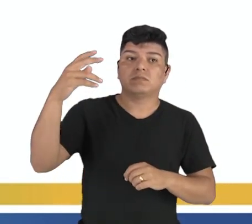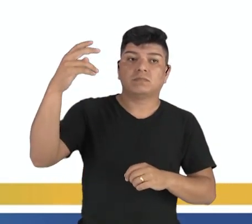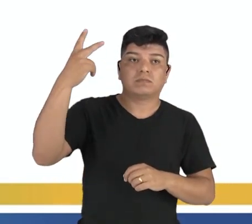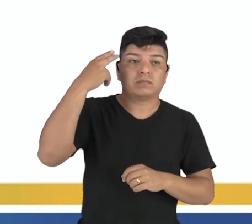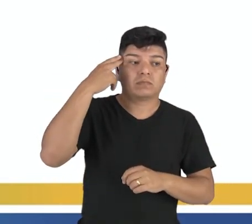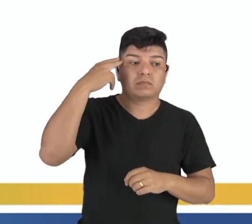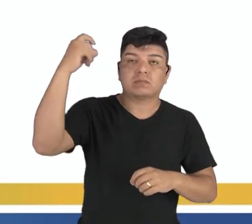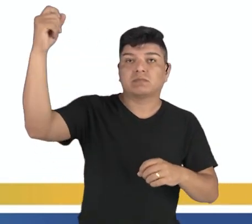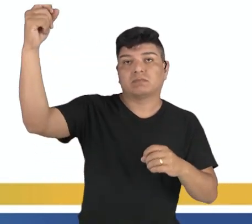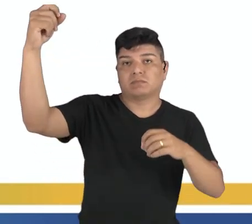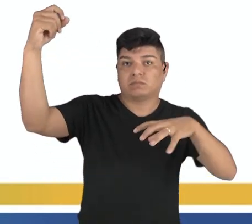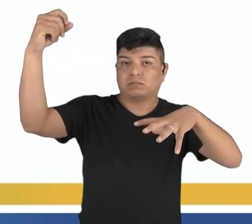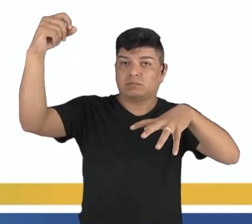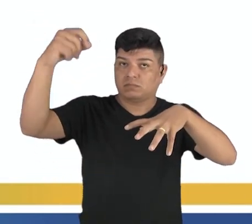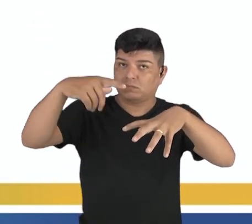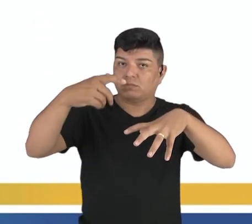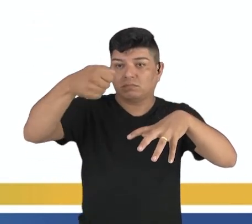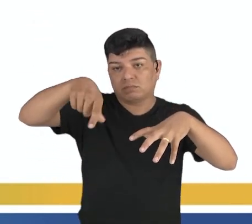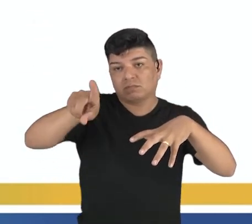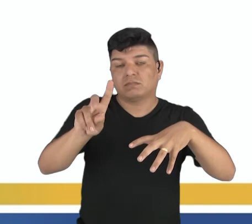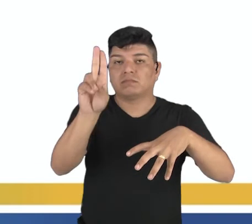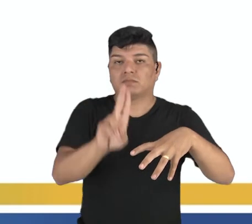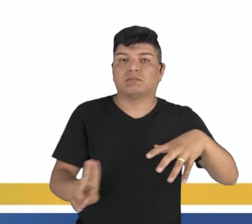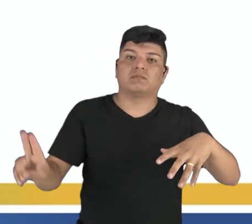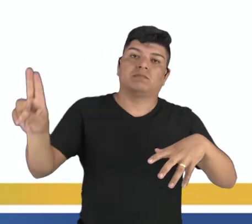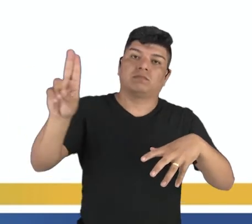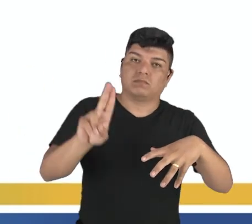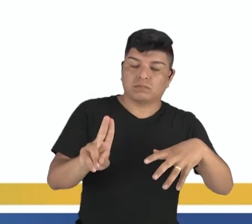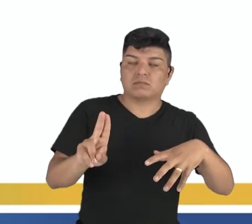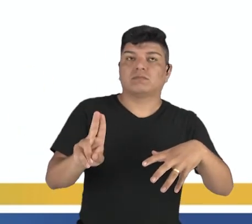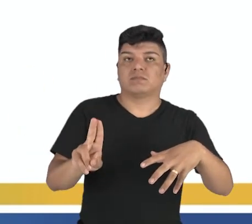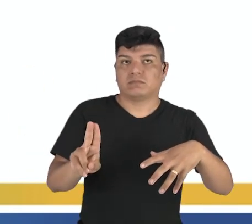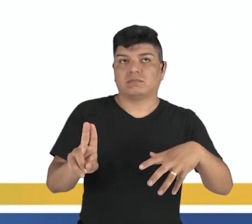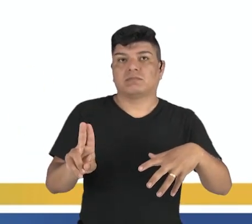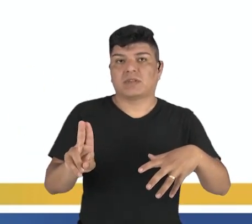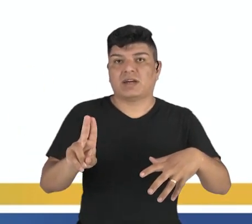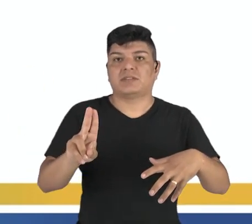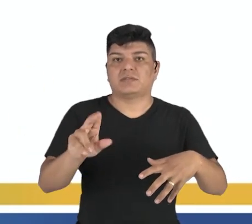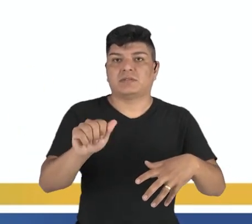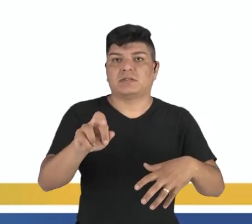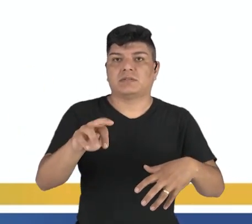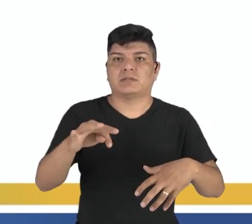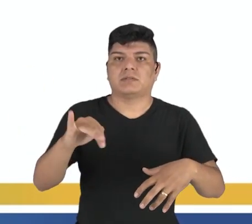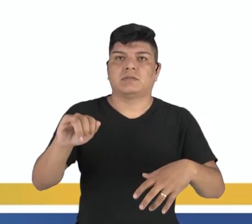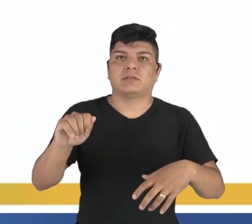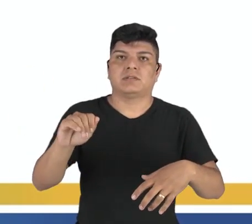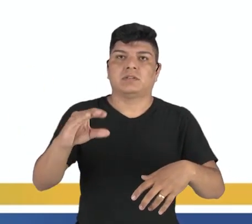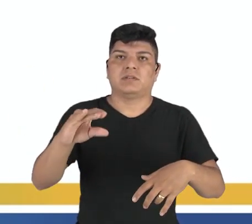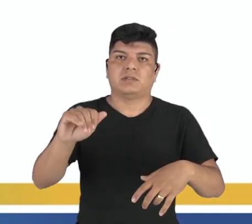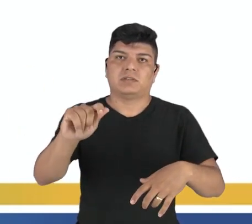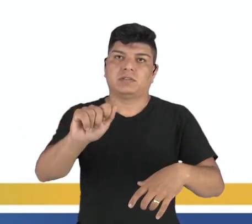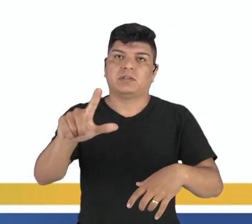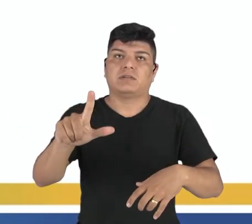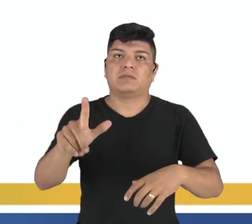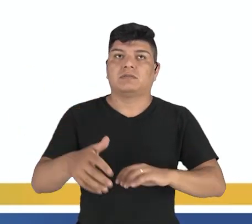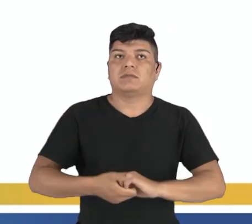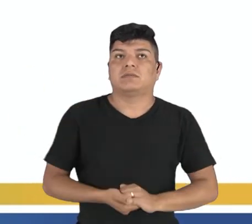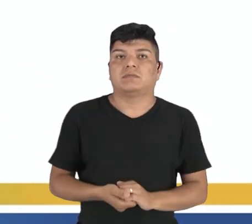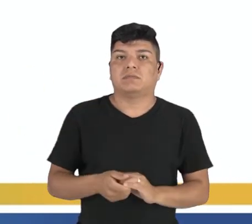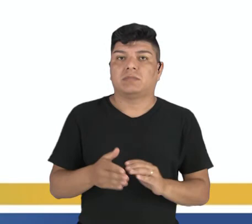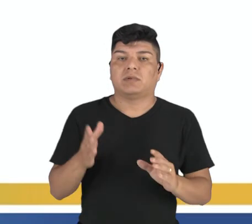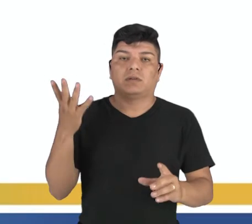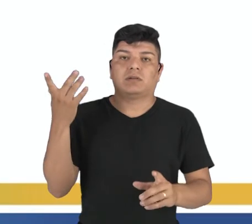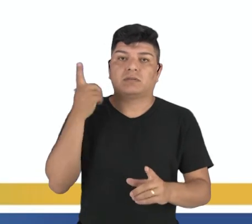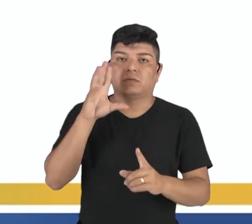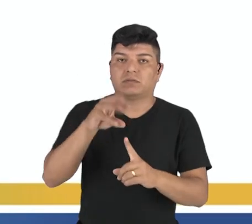natural já é uma coisa que não precisa você usar um artifício artificial para poder atingir os